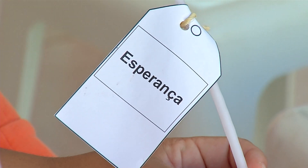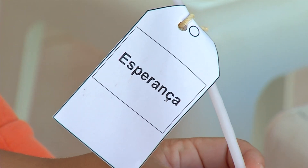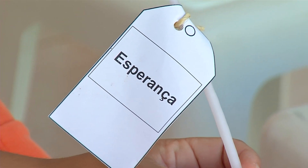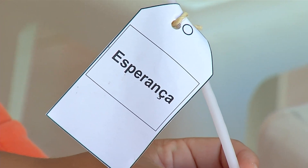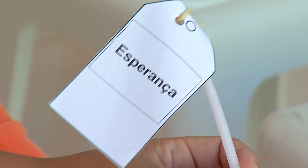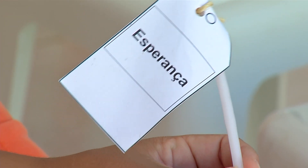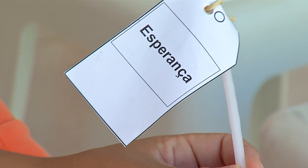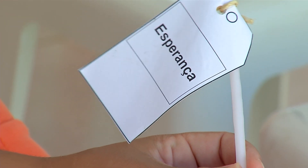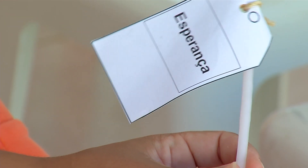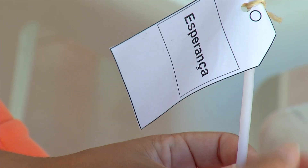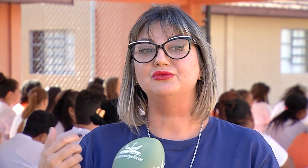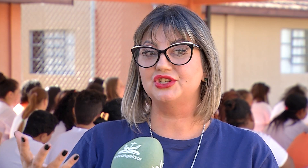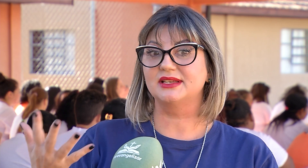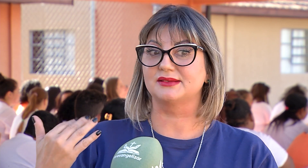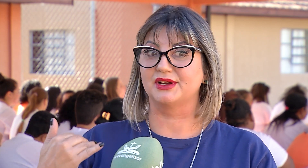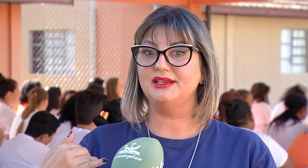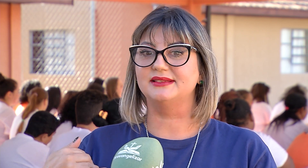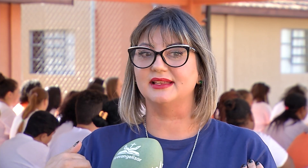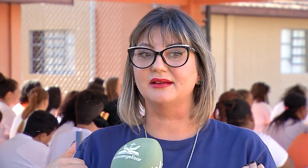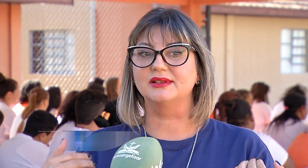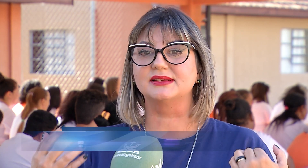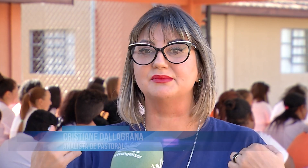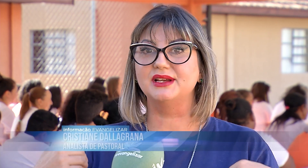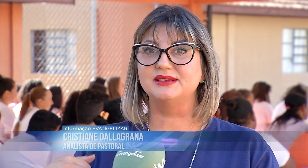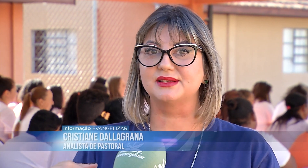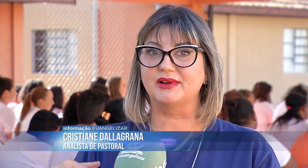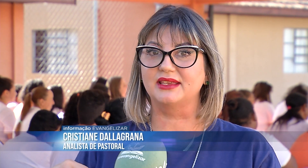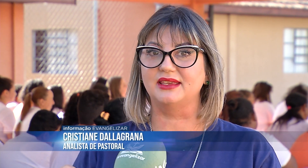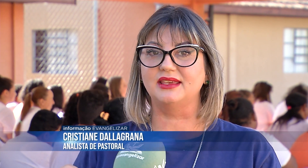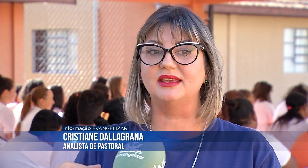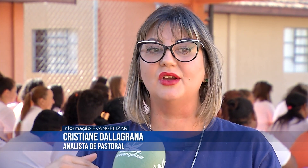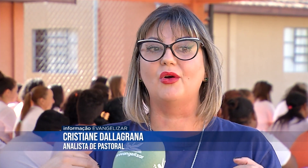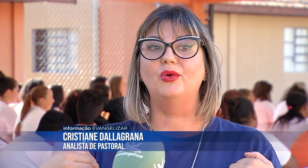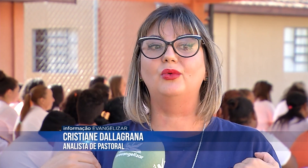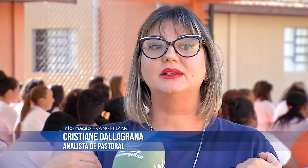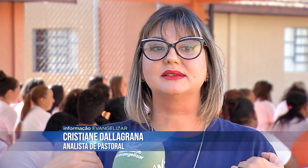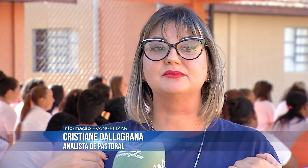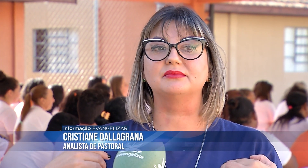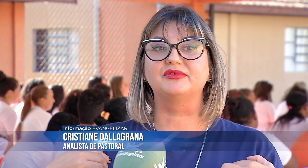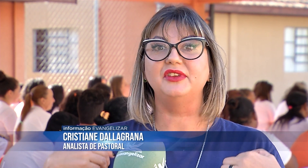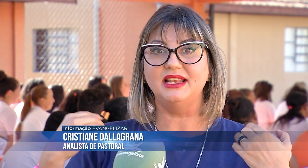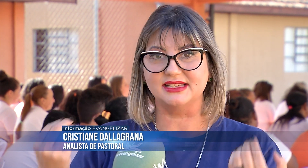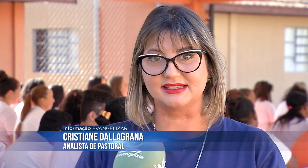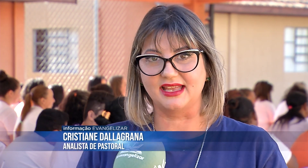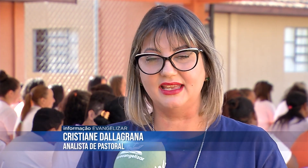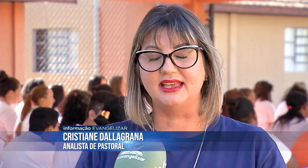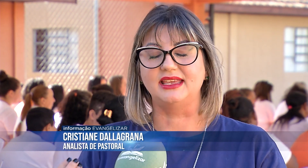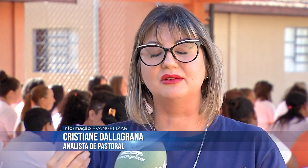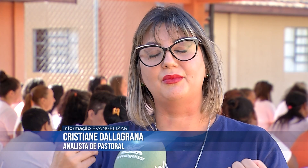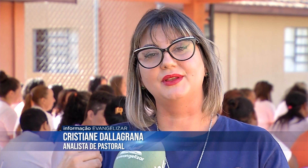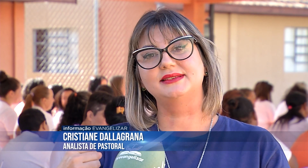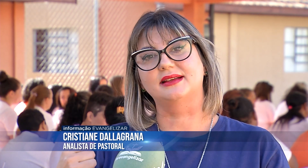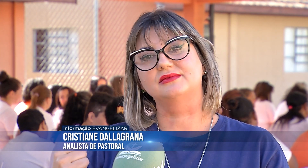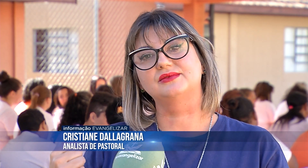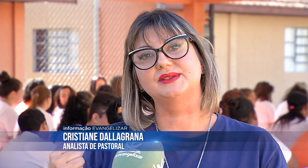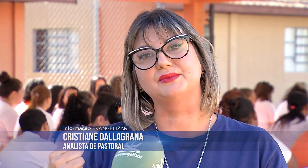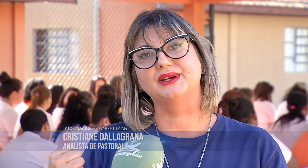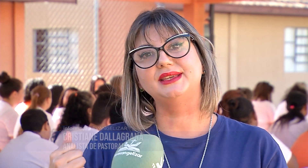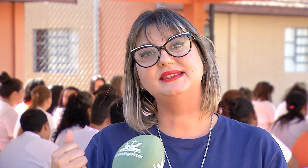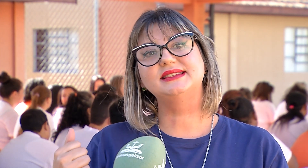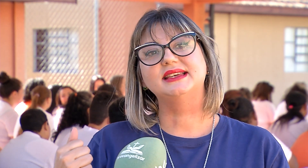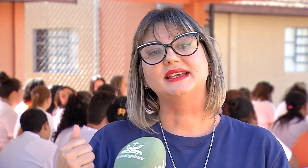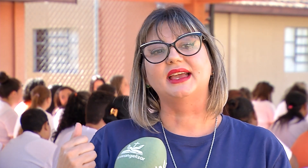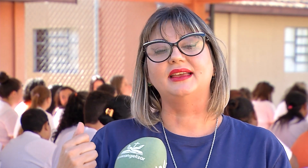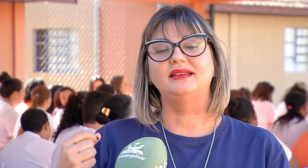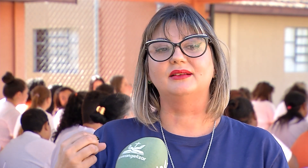paz e esperança. E no dia das mães, né? Quantas mães estão aqui, ou quantas filhas, né? E não podem estar com suas